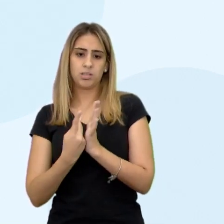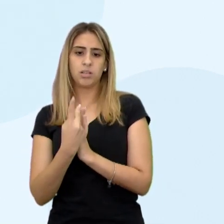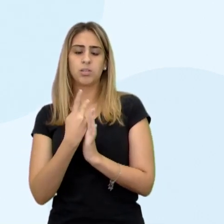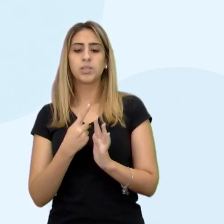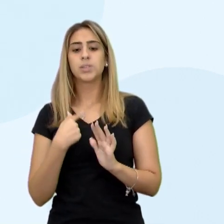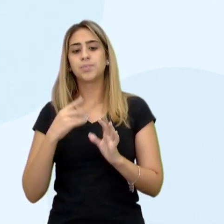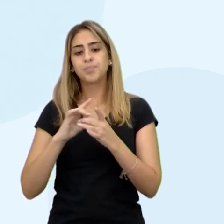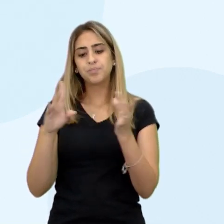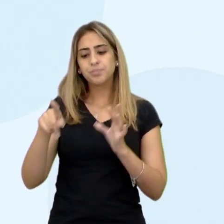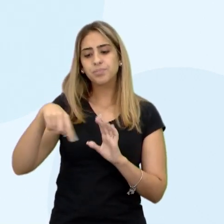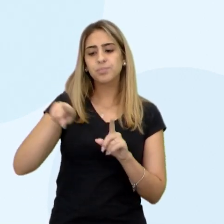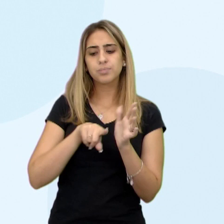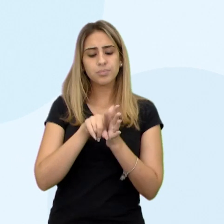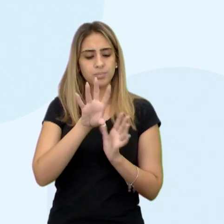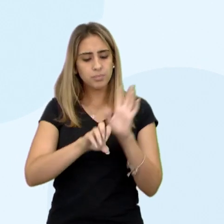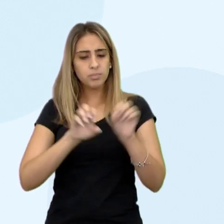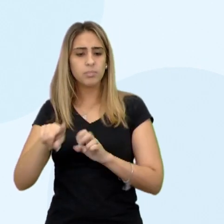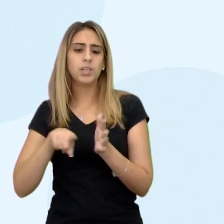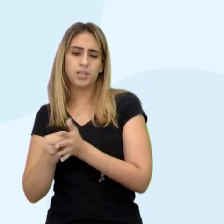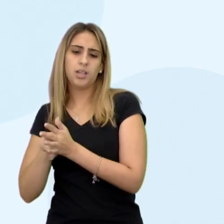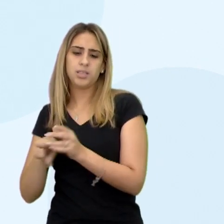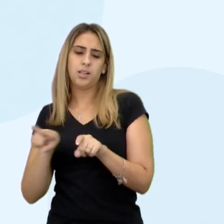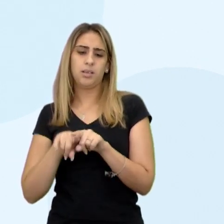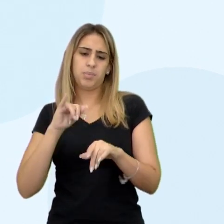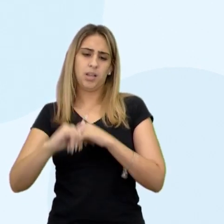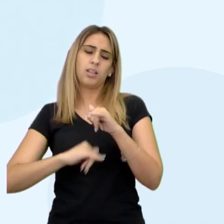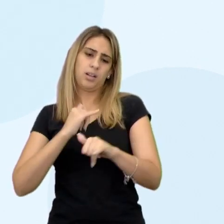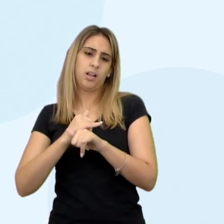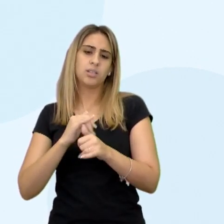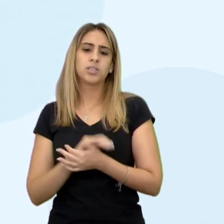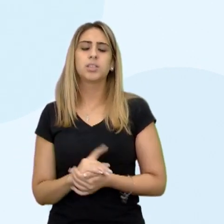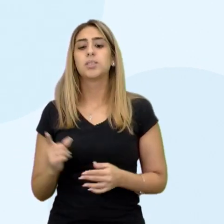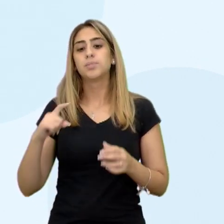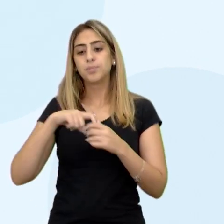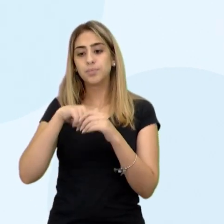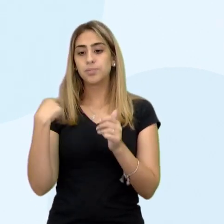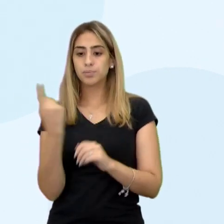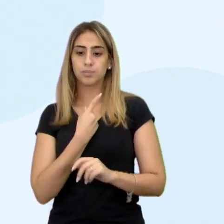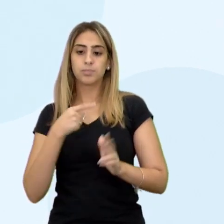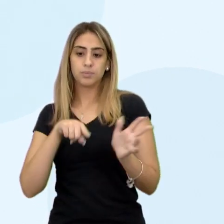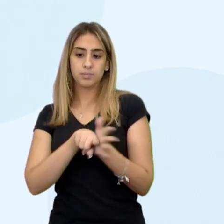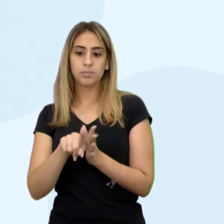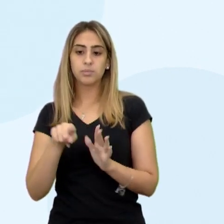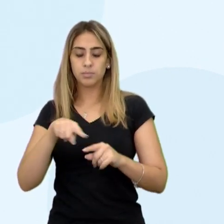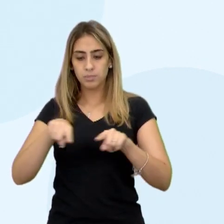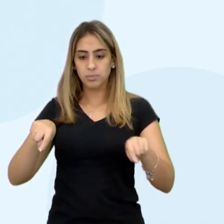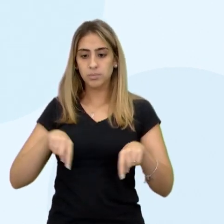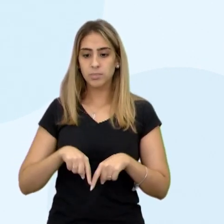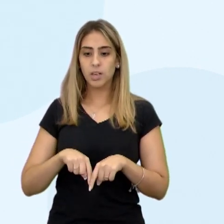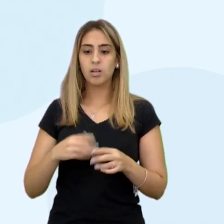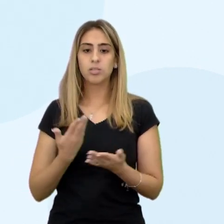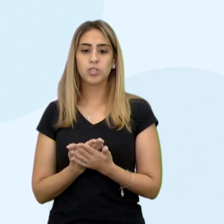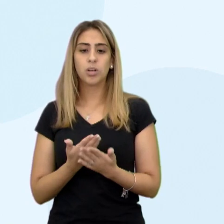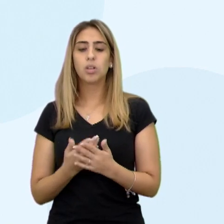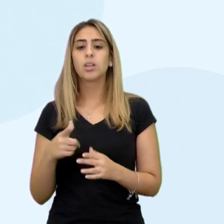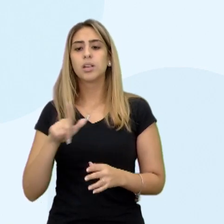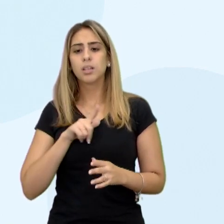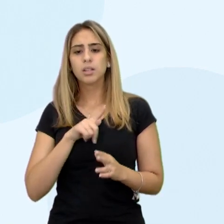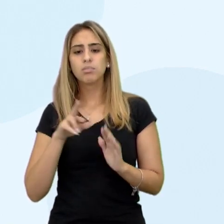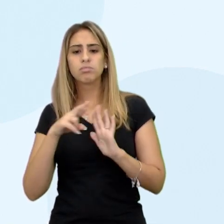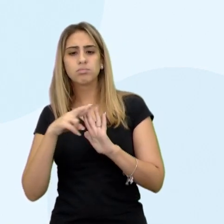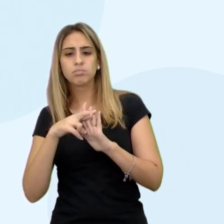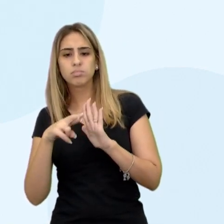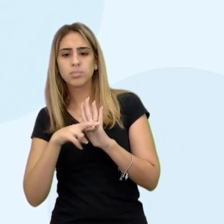da internet pra buscar e analisar, tá certo? Sim. Então, ó, voltando às nossas perguntas, sala de aula invertida tem regras rígidas ou